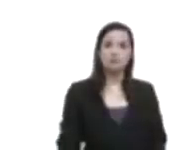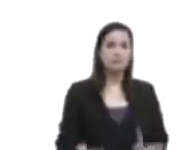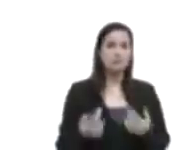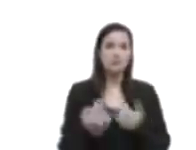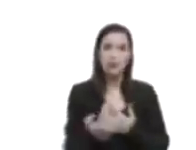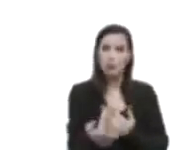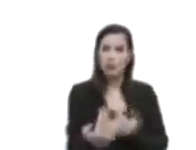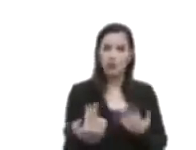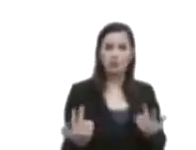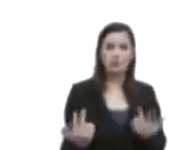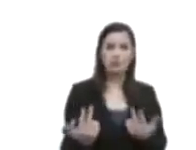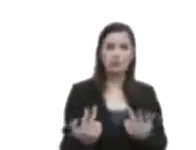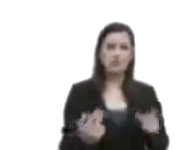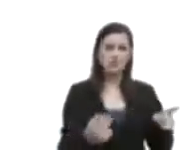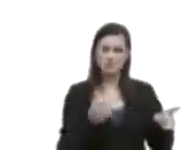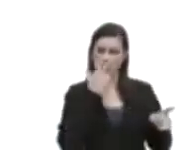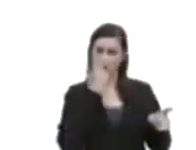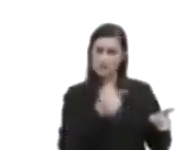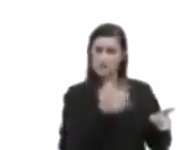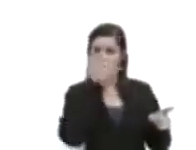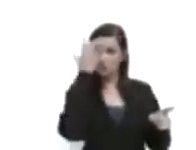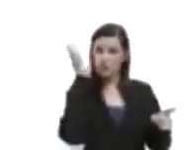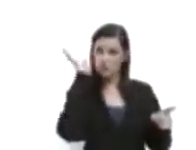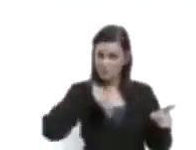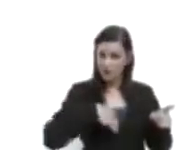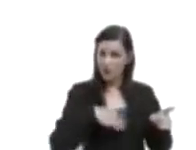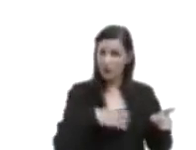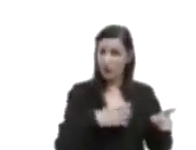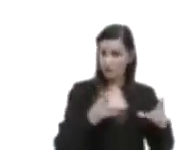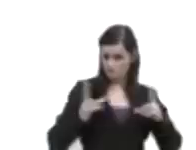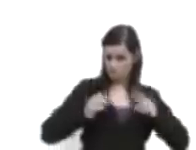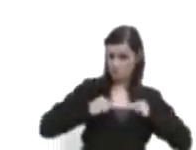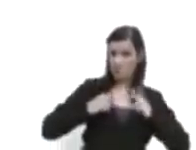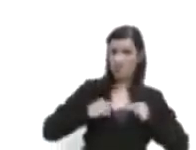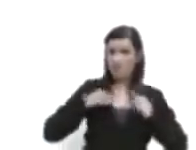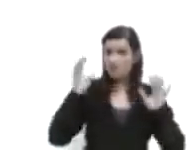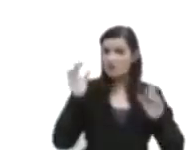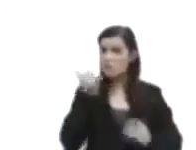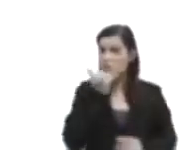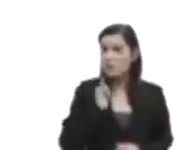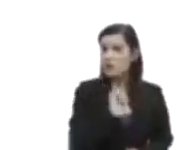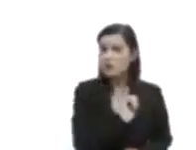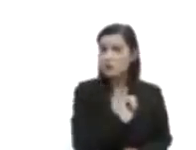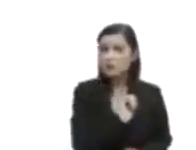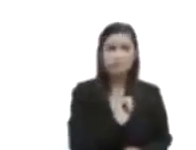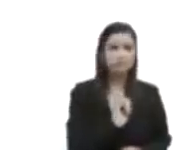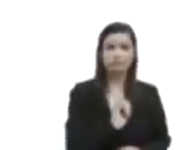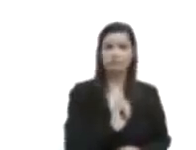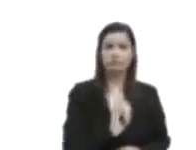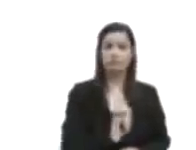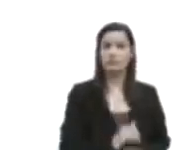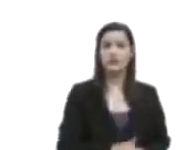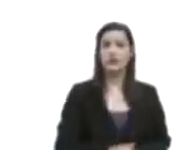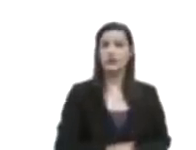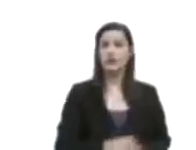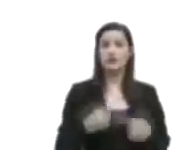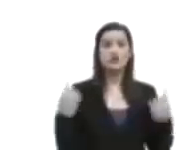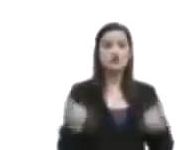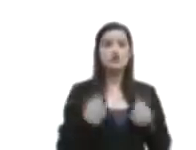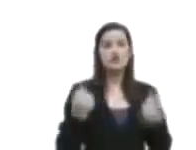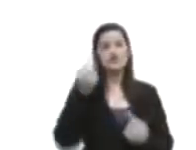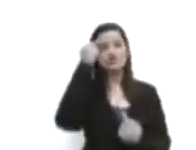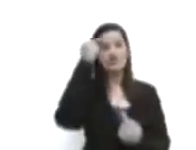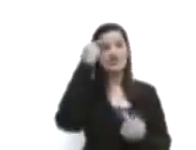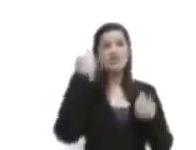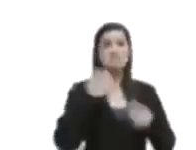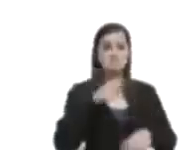Um homem desse merece ser perdoado? O homem desse tinha que ir para a cadeira elétrica 30 vezes. Ele é perdoado. Ele